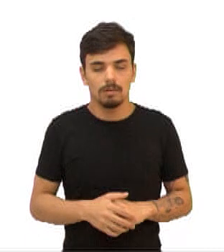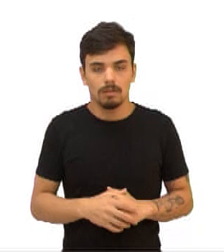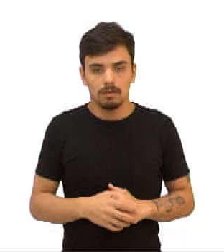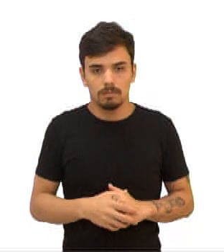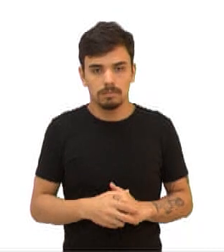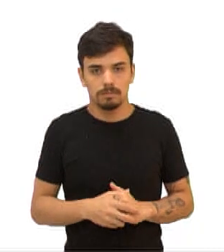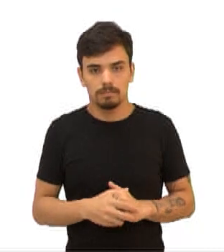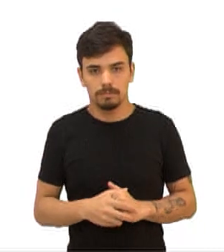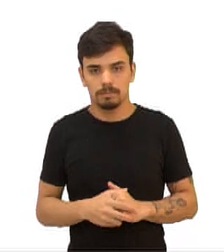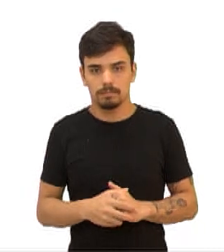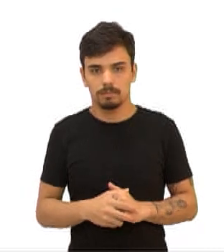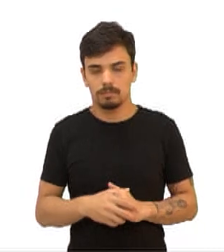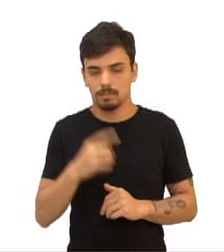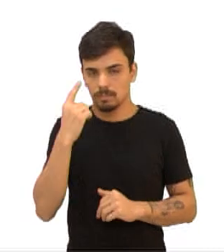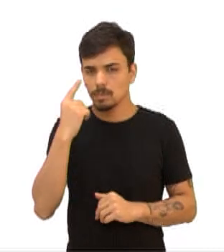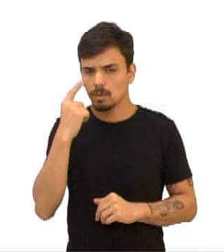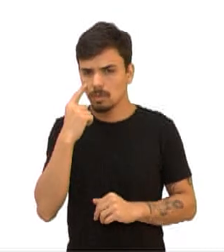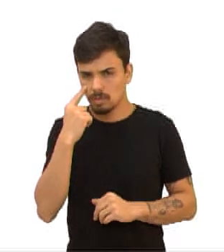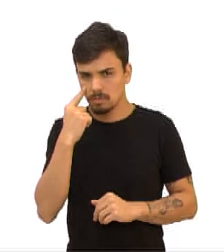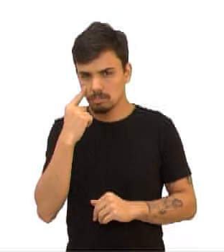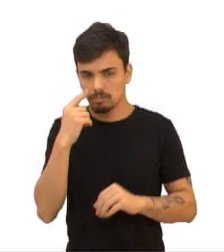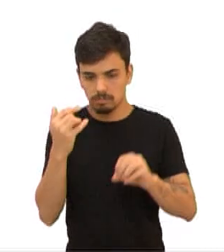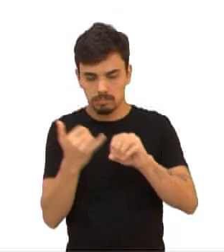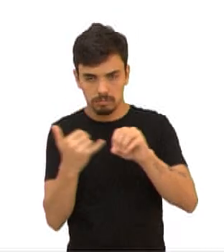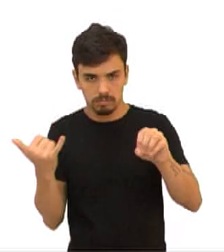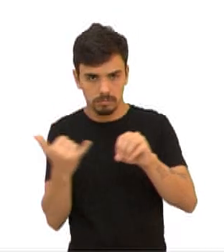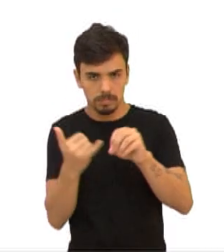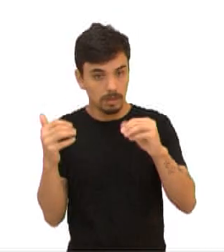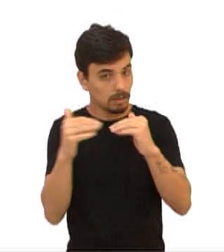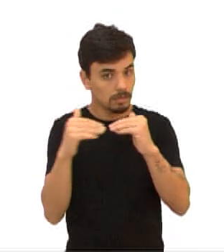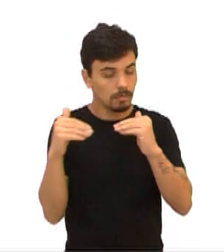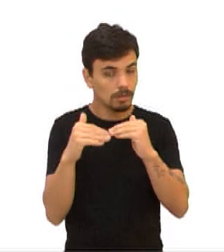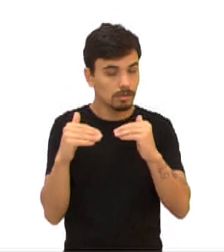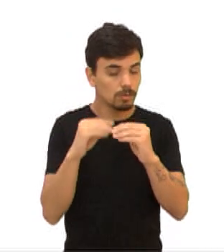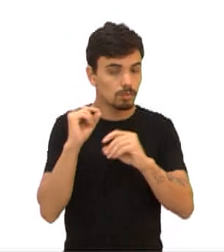A capacitância equivalente da aula anterior, a gente viu,